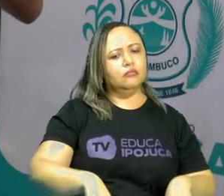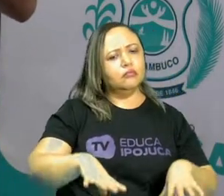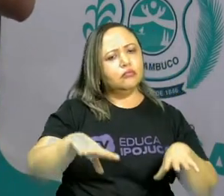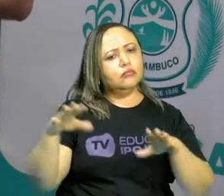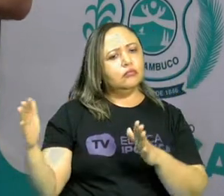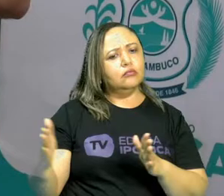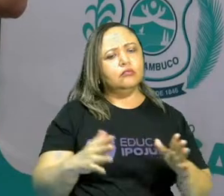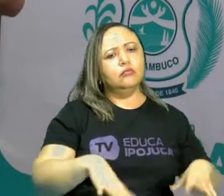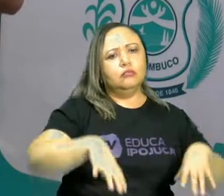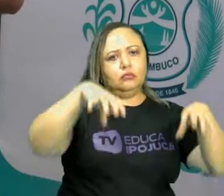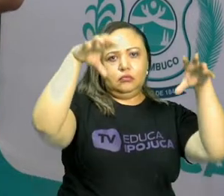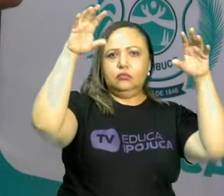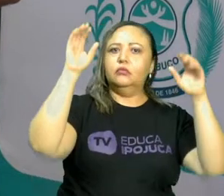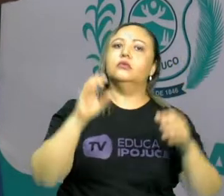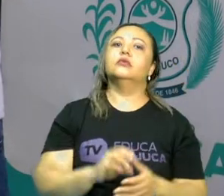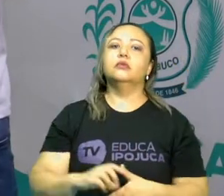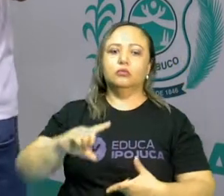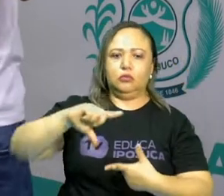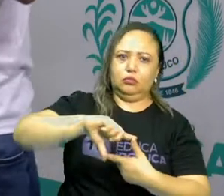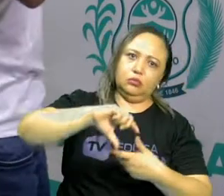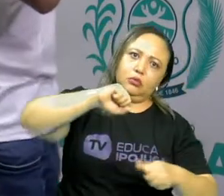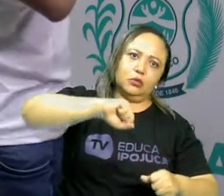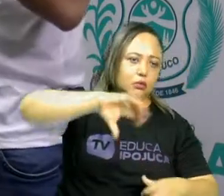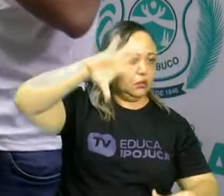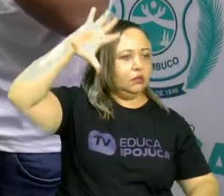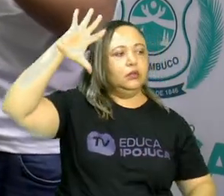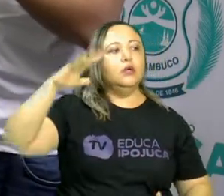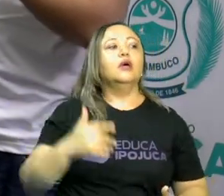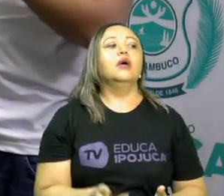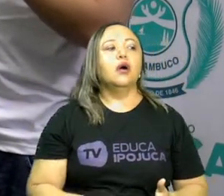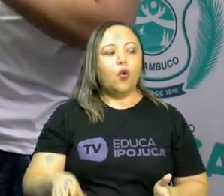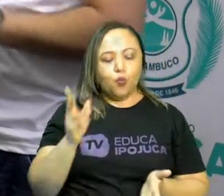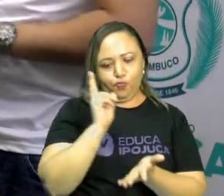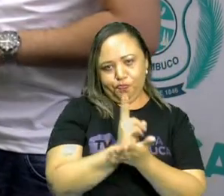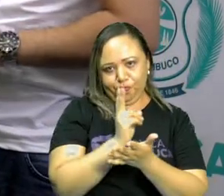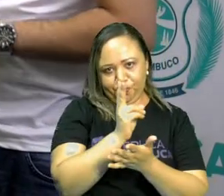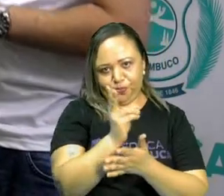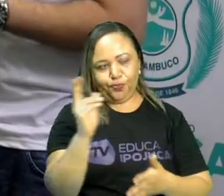Idade Contemporânea. Certo? Vamos lá então.